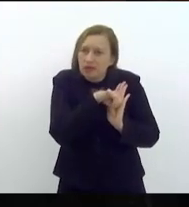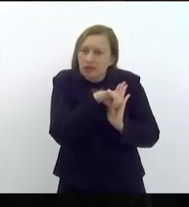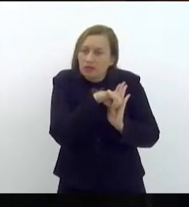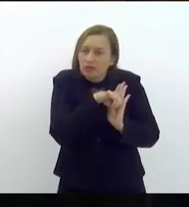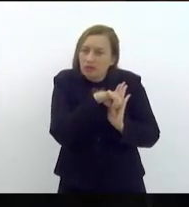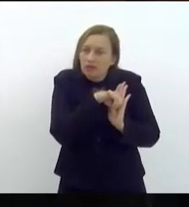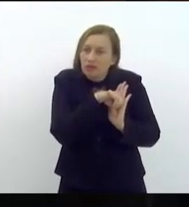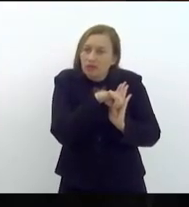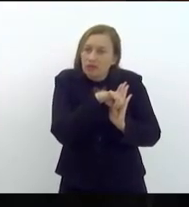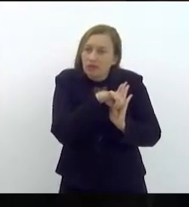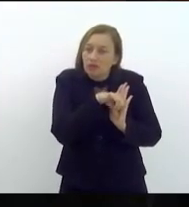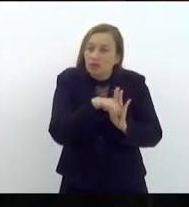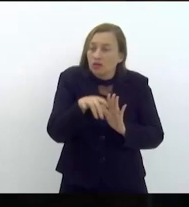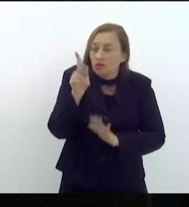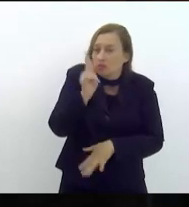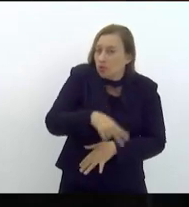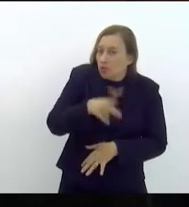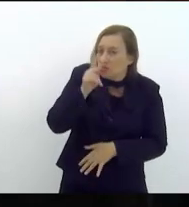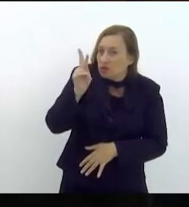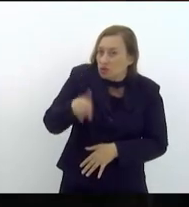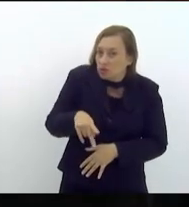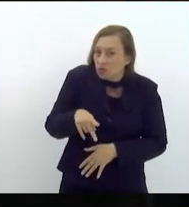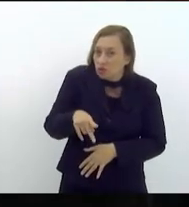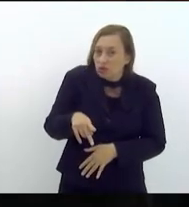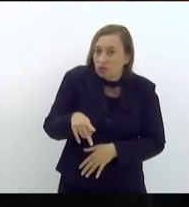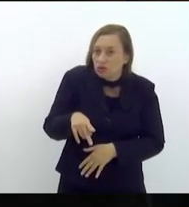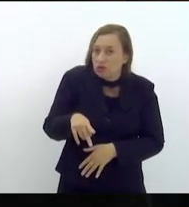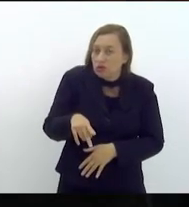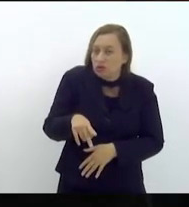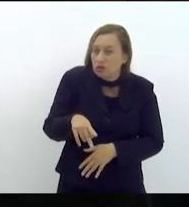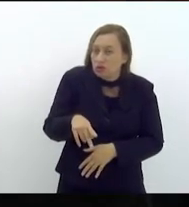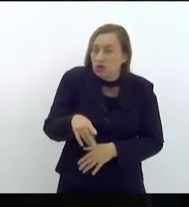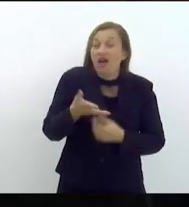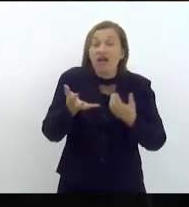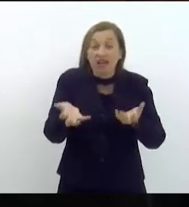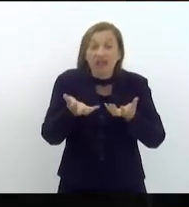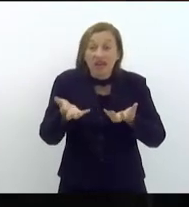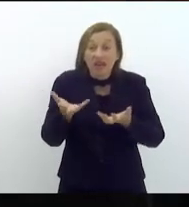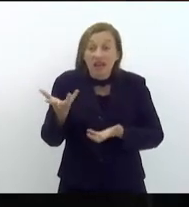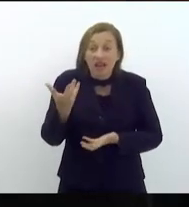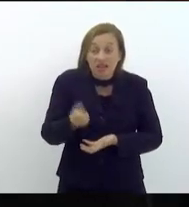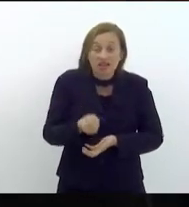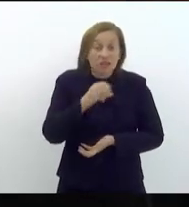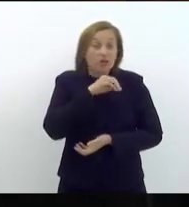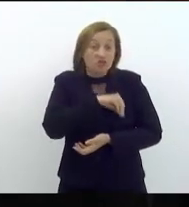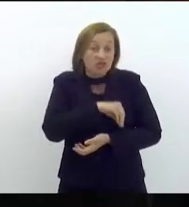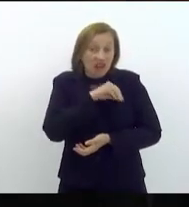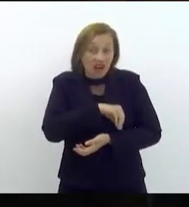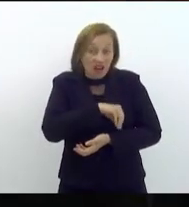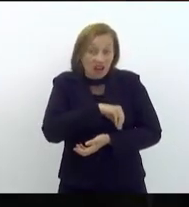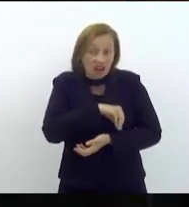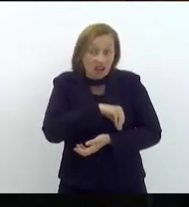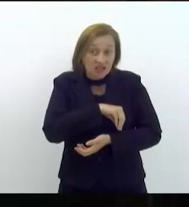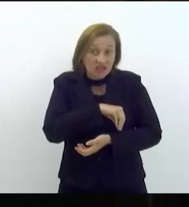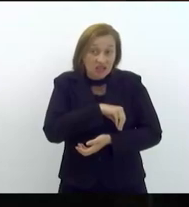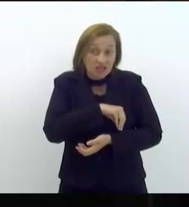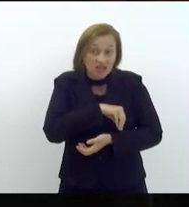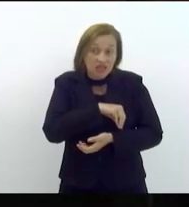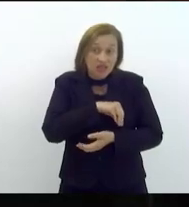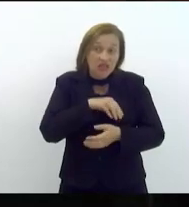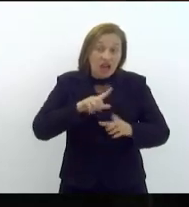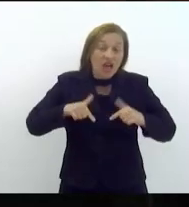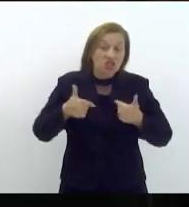o fato de professores e professoras que querem receber o piso se mobilizarem para isso